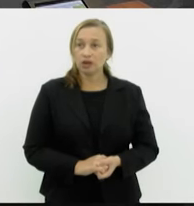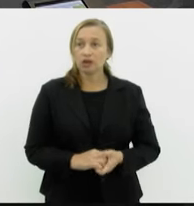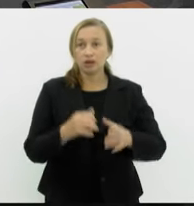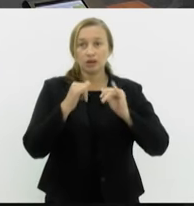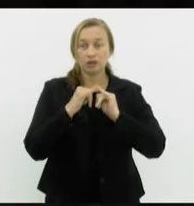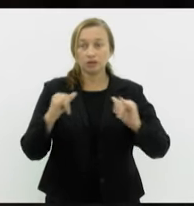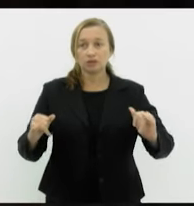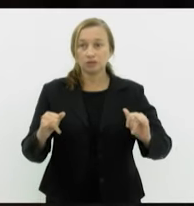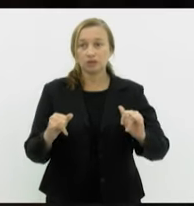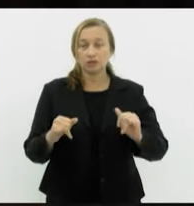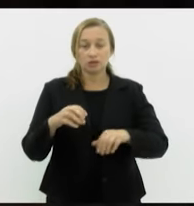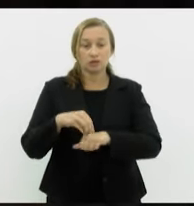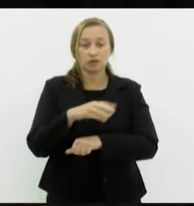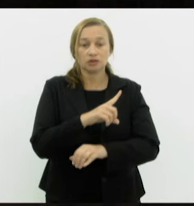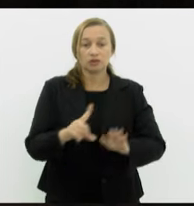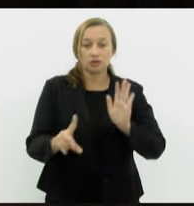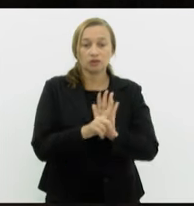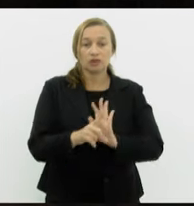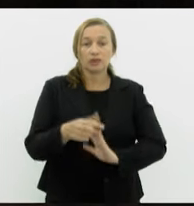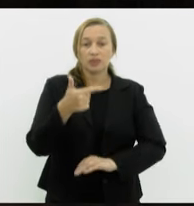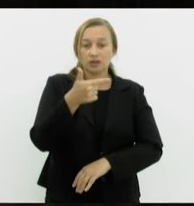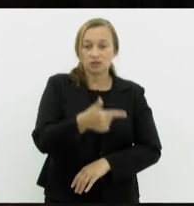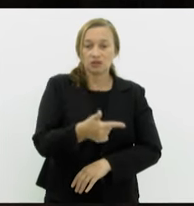Anuncio. Indicação legislativa número